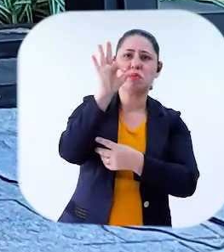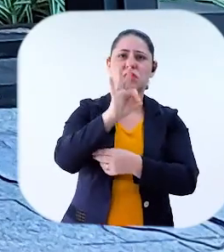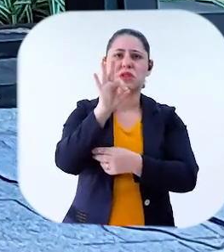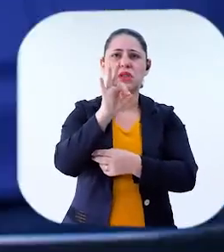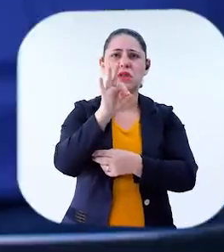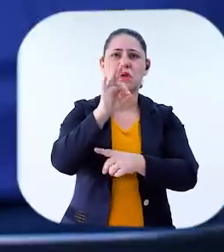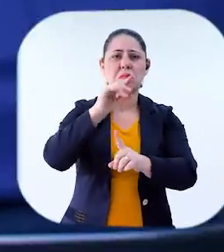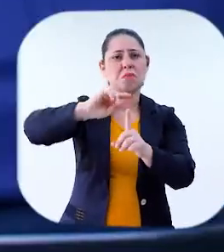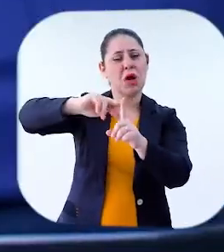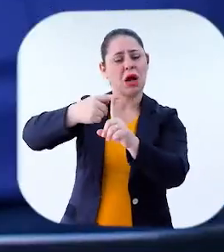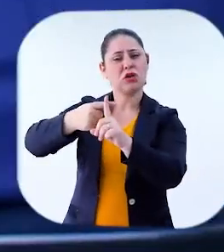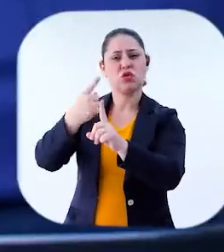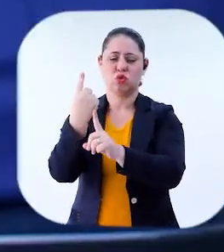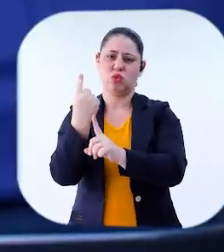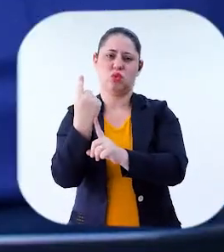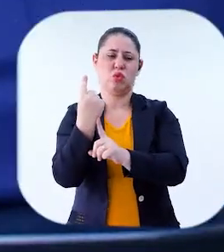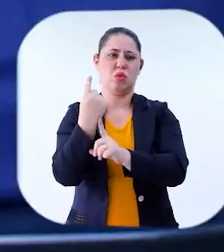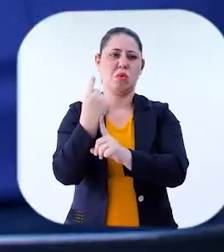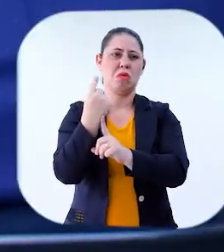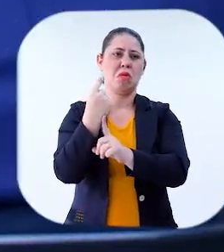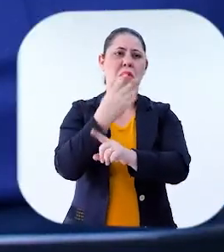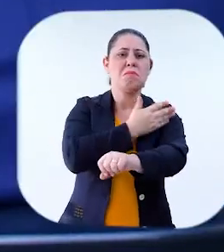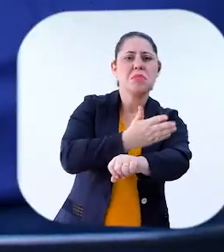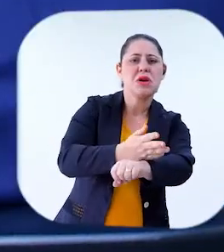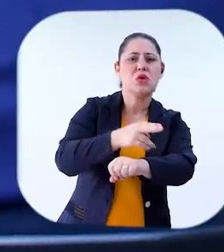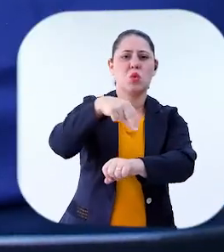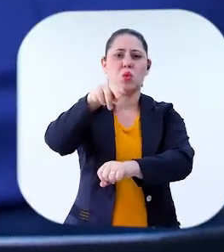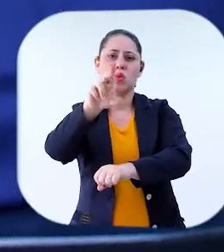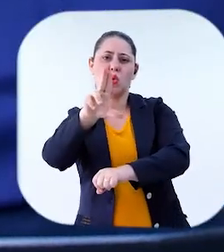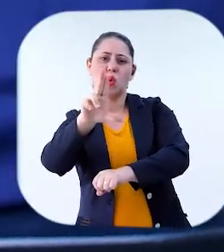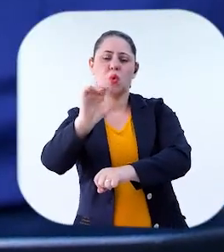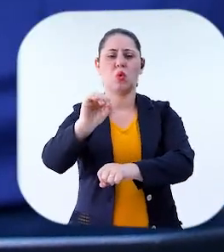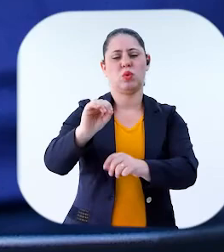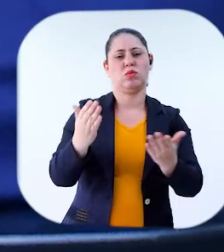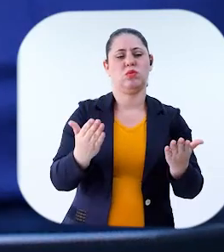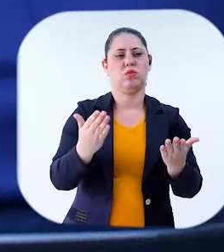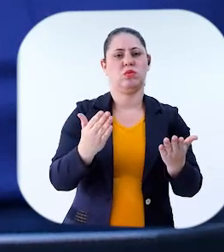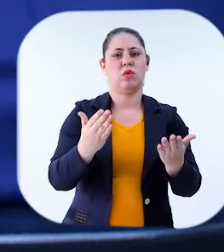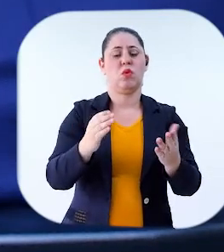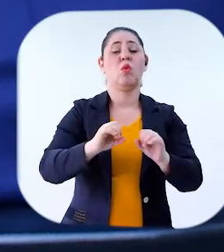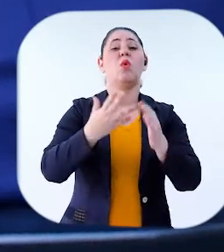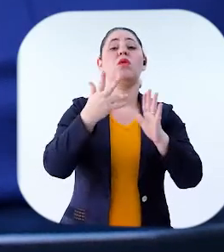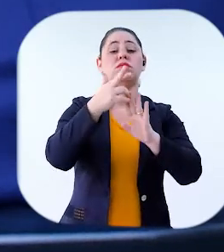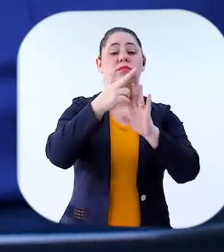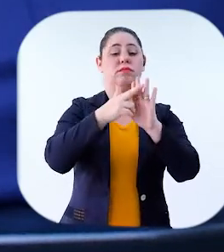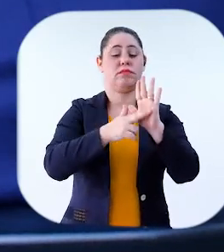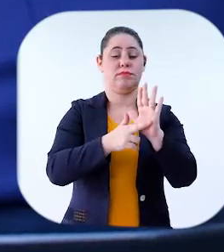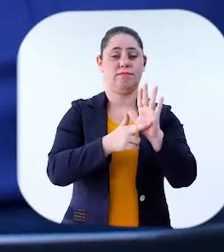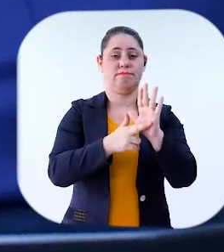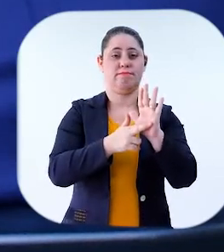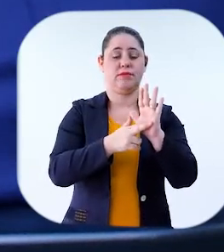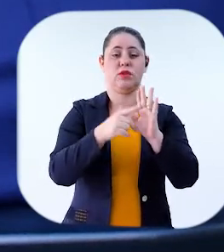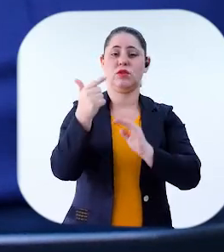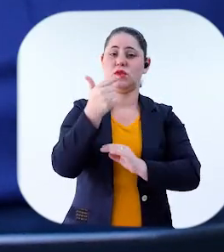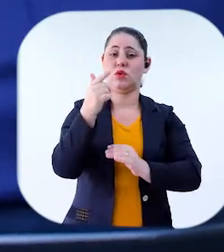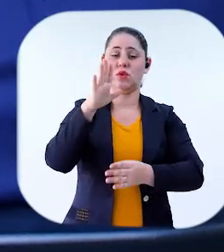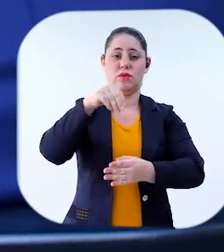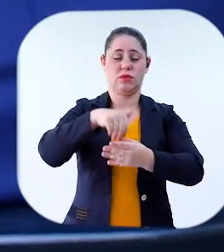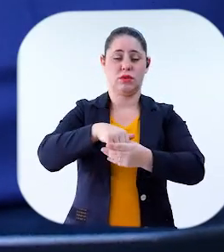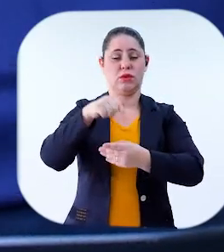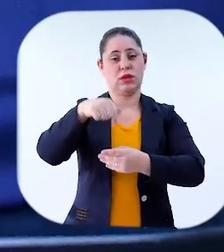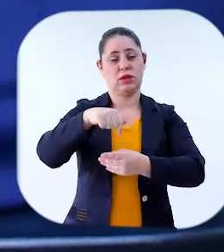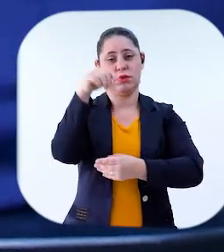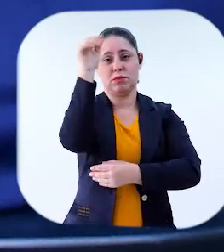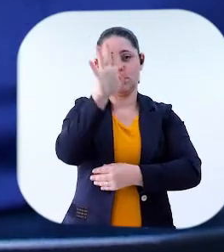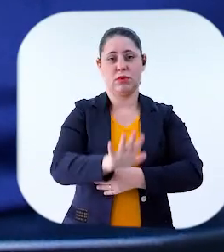50% mais um, se tiver mais nulo, mais branco? Aproveitar e fazer um panorama sobre o que dita as regras do segundo